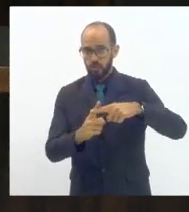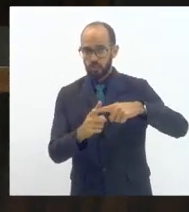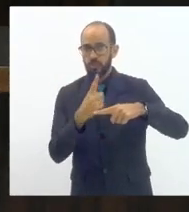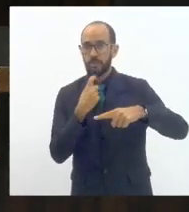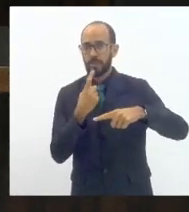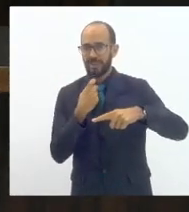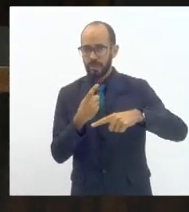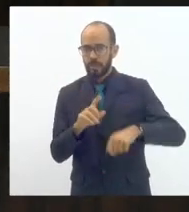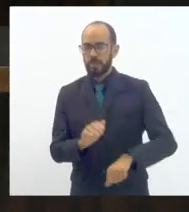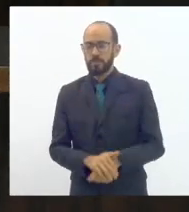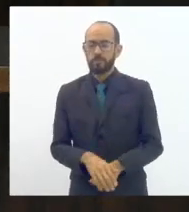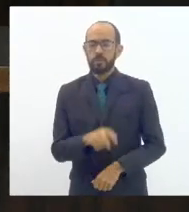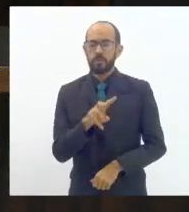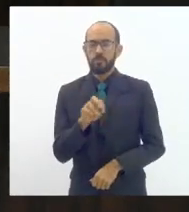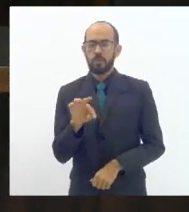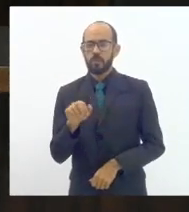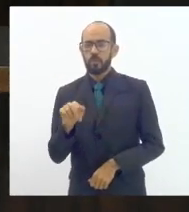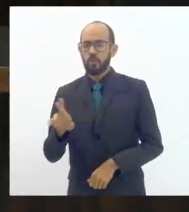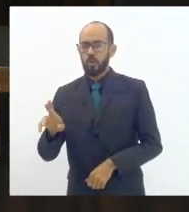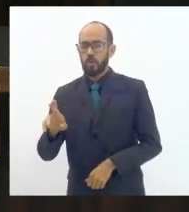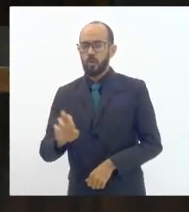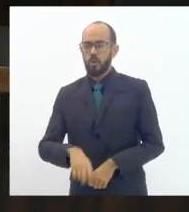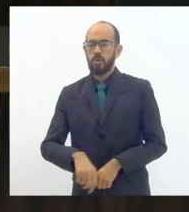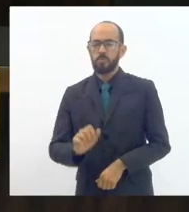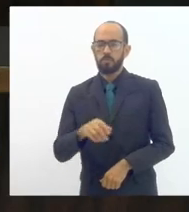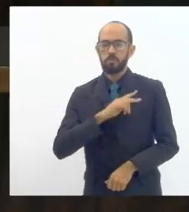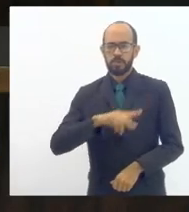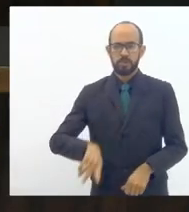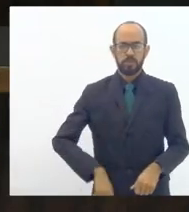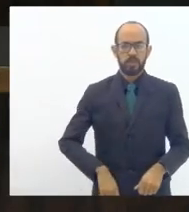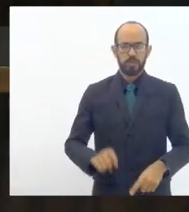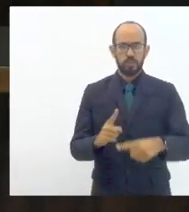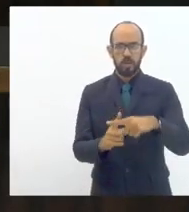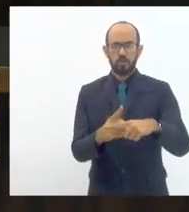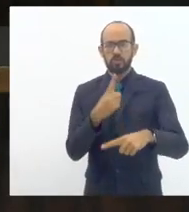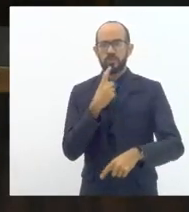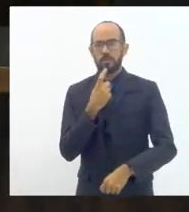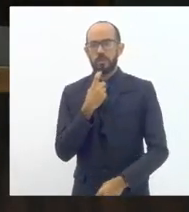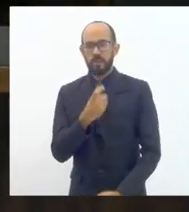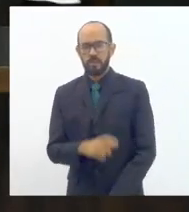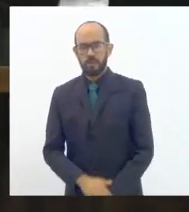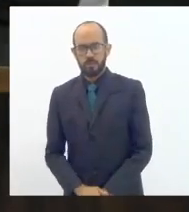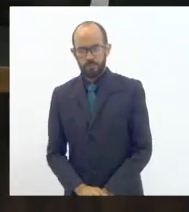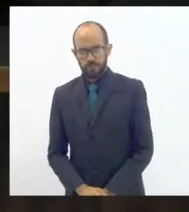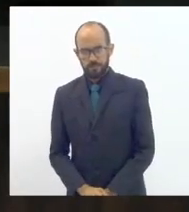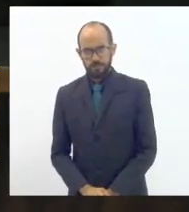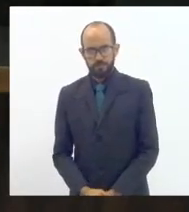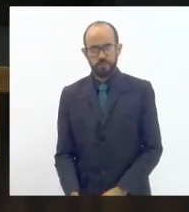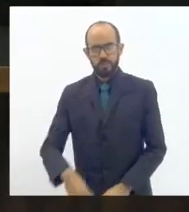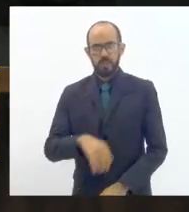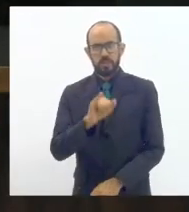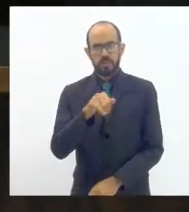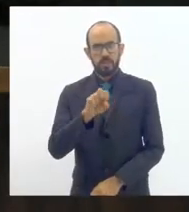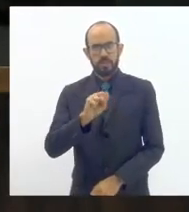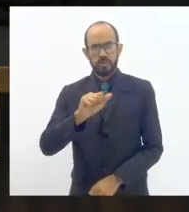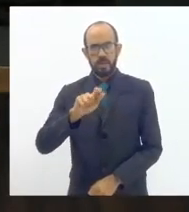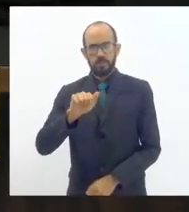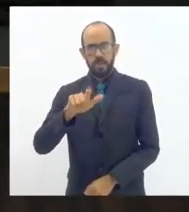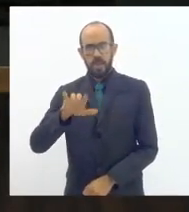Victor Marcelo da Silva Santos, presidente estadual da Cruz Vermelha. Isabelle de Lacerda,